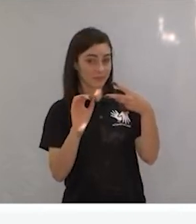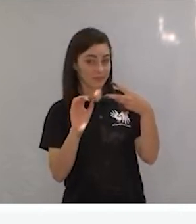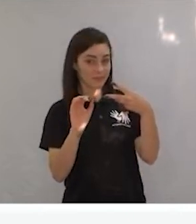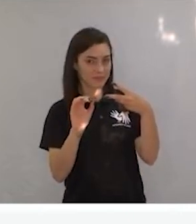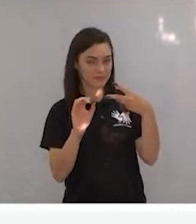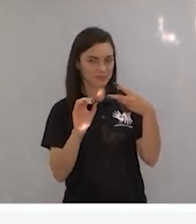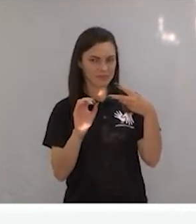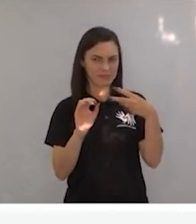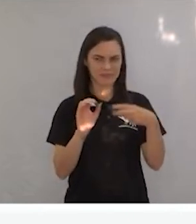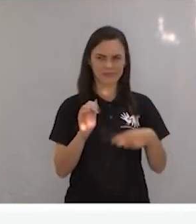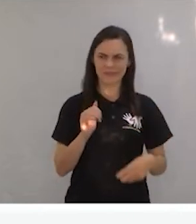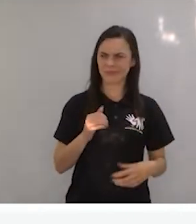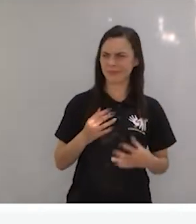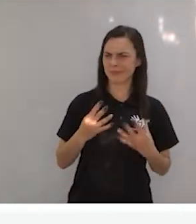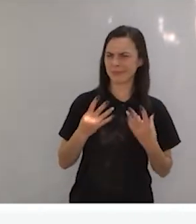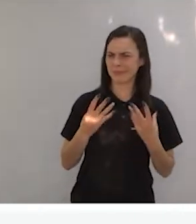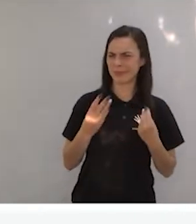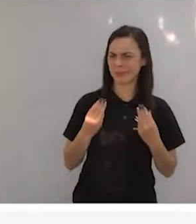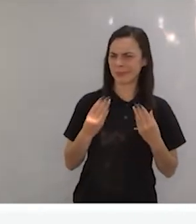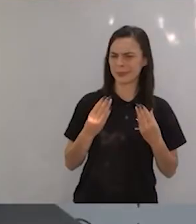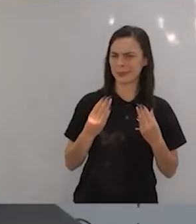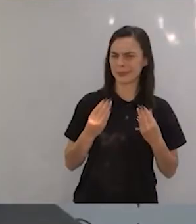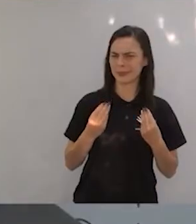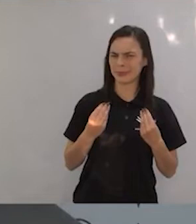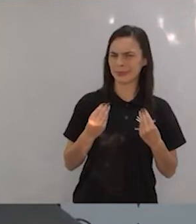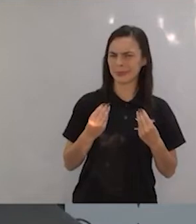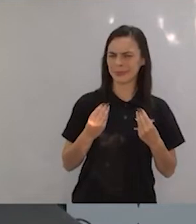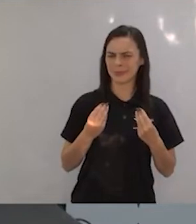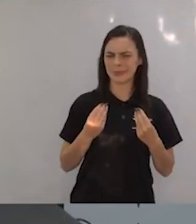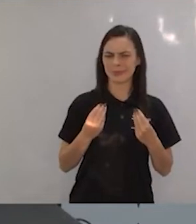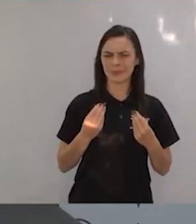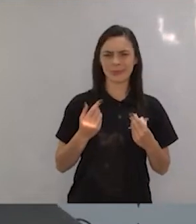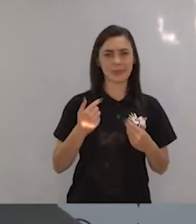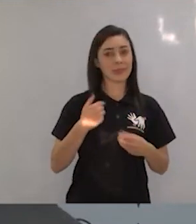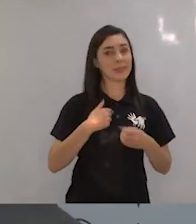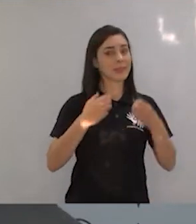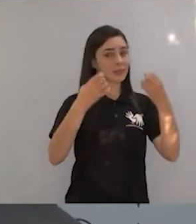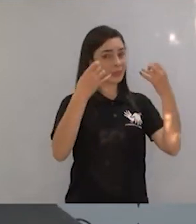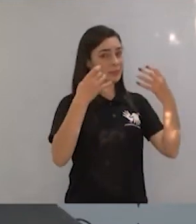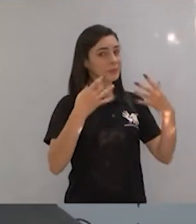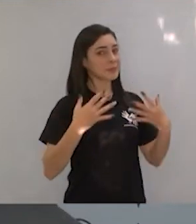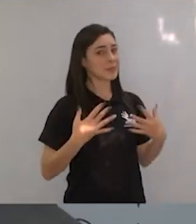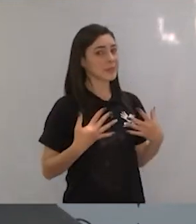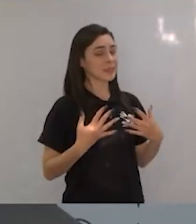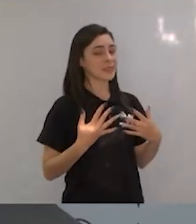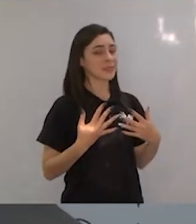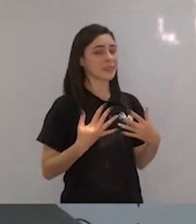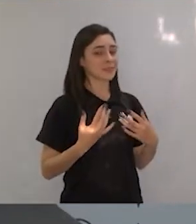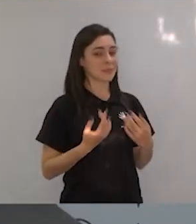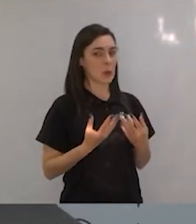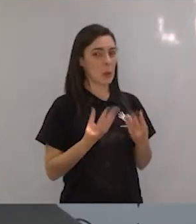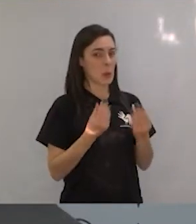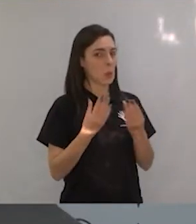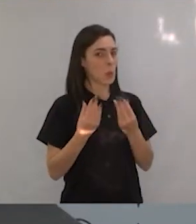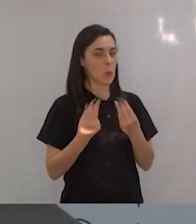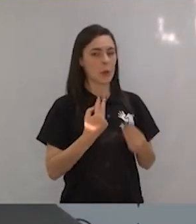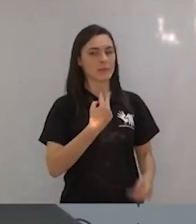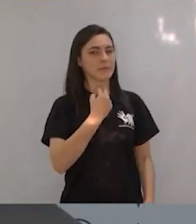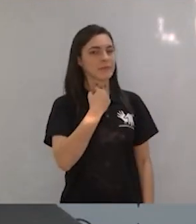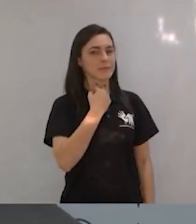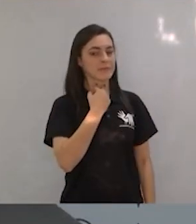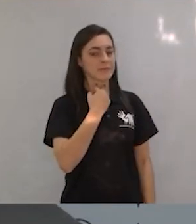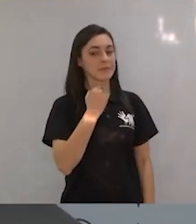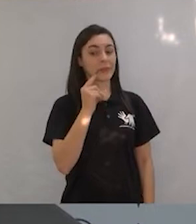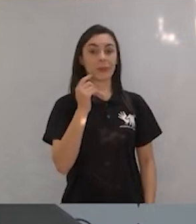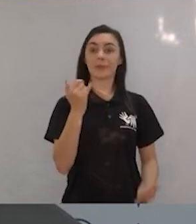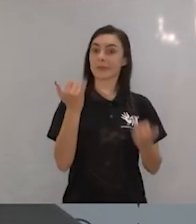Dez? Dez? Muitas, né? Quando eu expliquei lá no começo, ele não pode ter muitos quadrinhos. Ah,